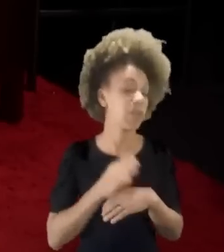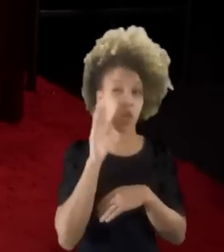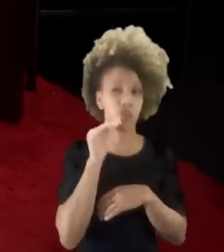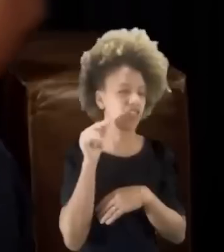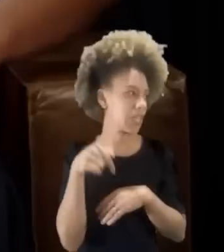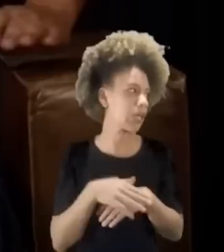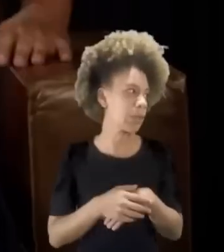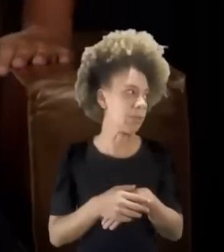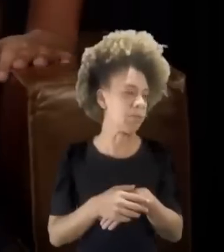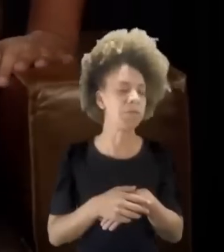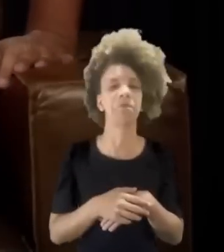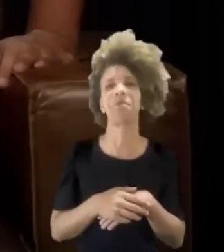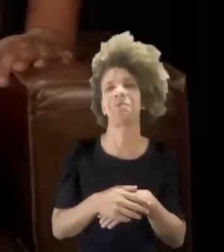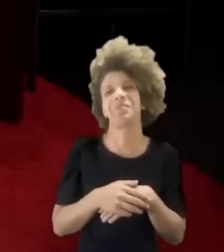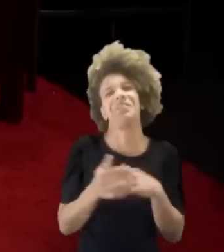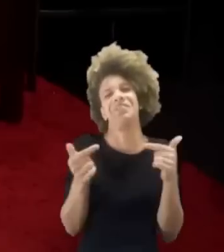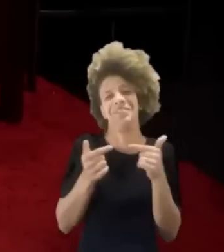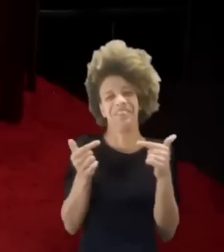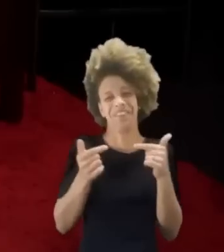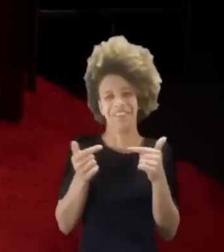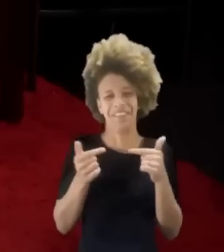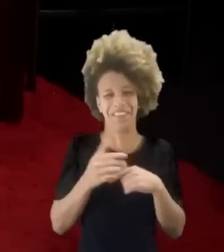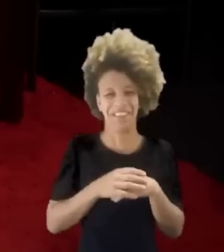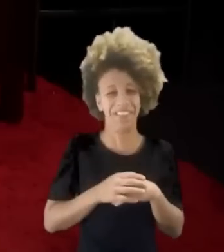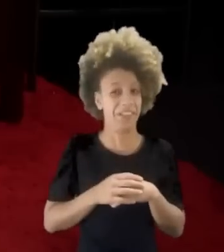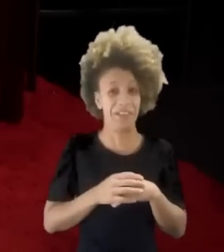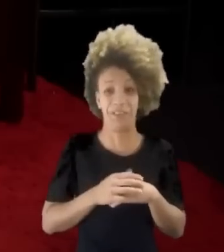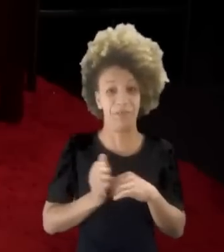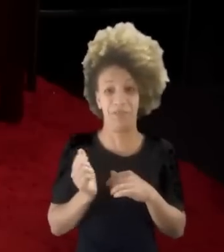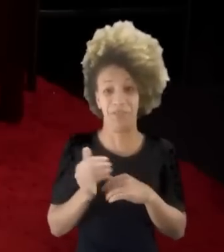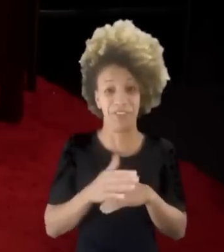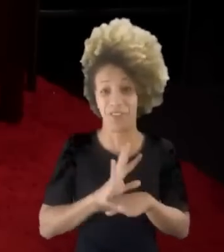é aí normalzão